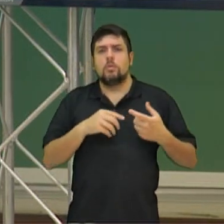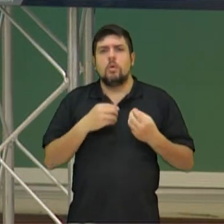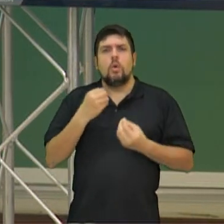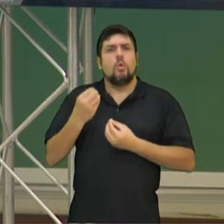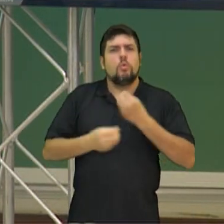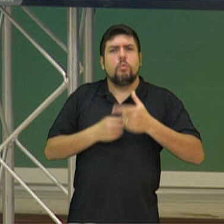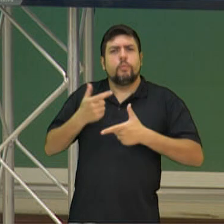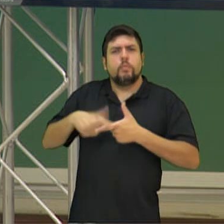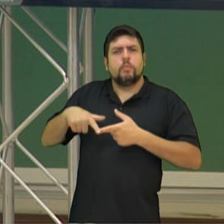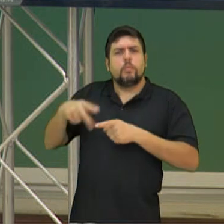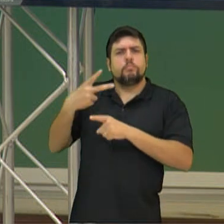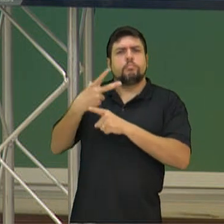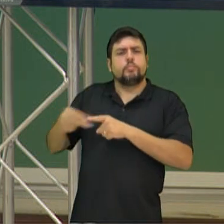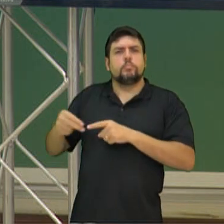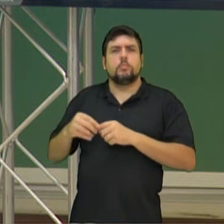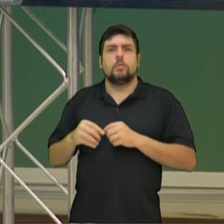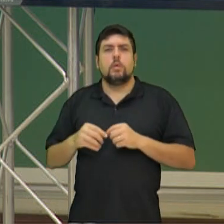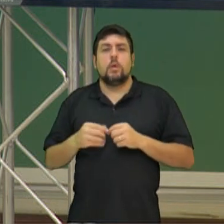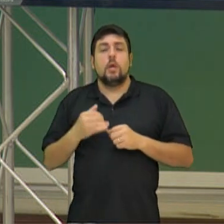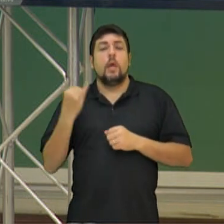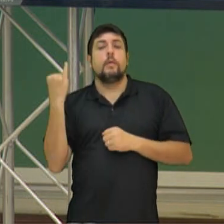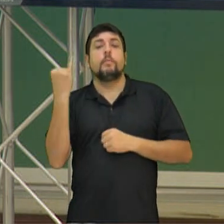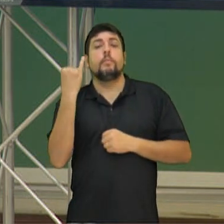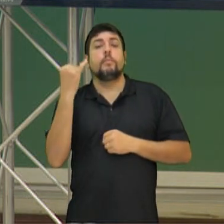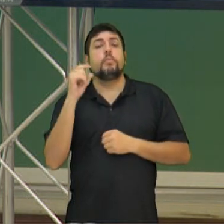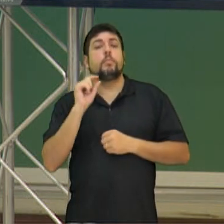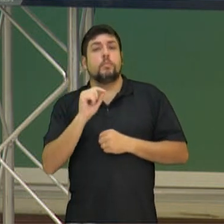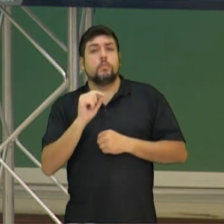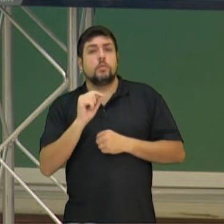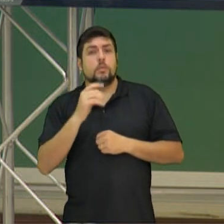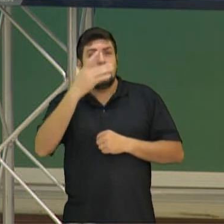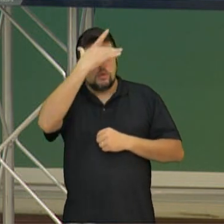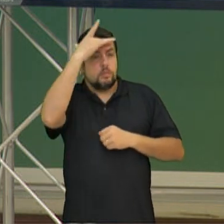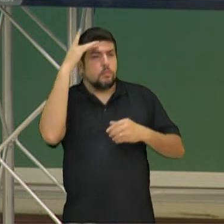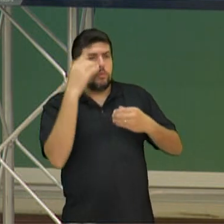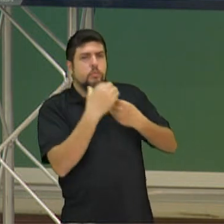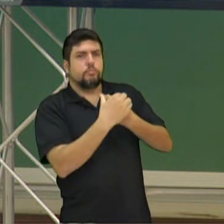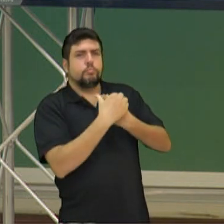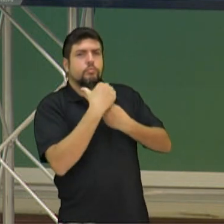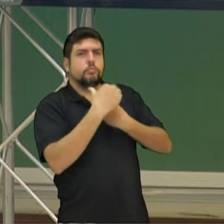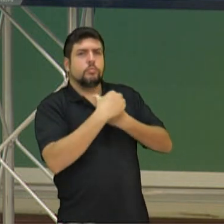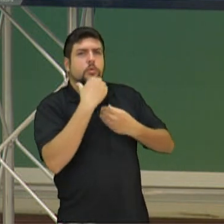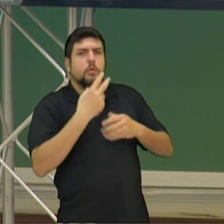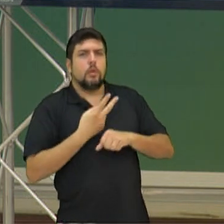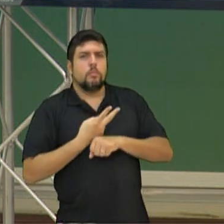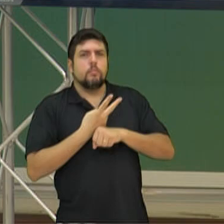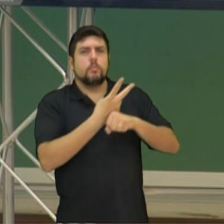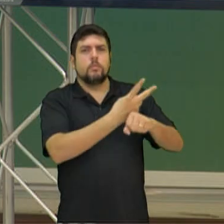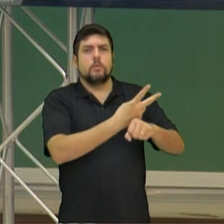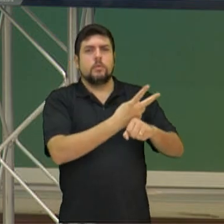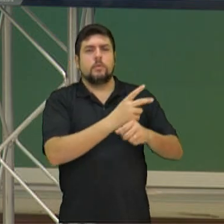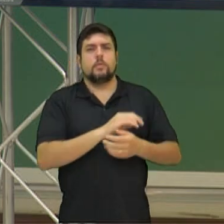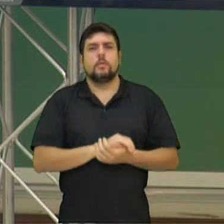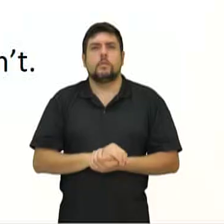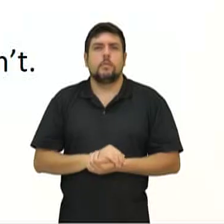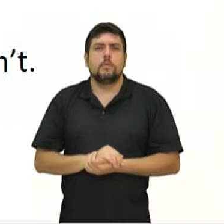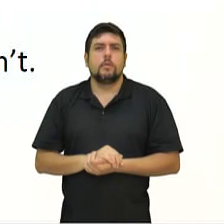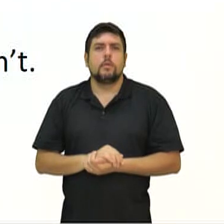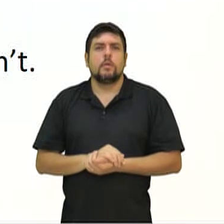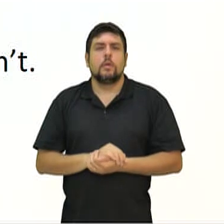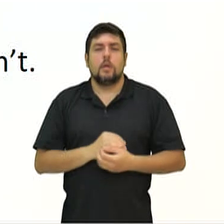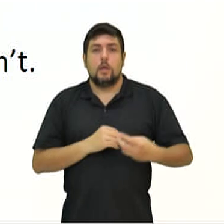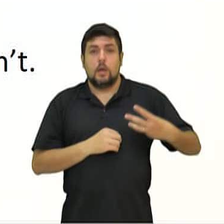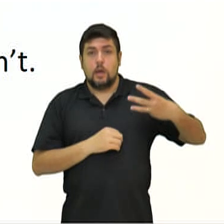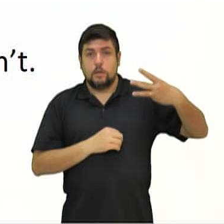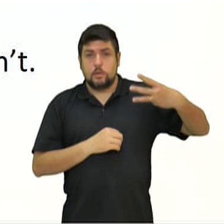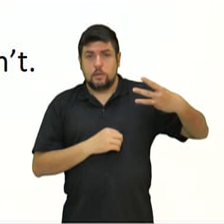pedir opiniões, né? Uma pessoa que vê de fora, ela consegue enxergar coisas que a gente não. A número 3, sobre como que se